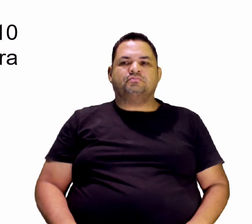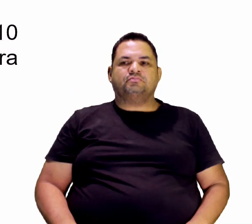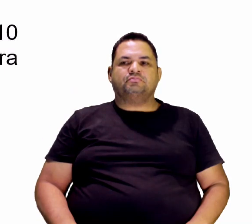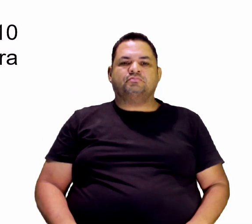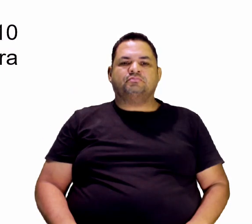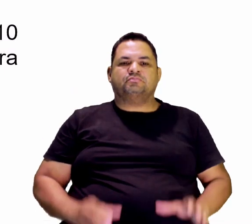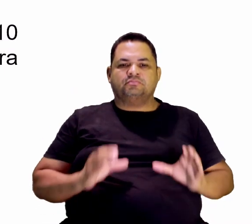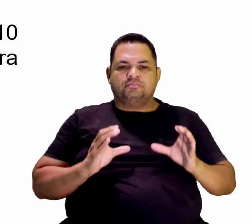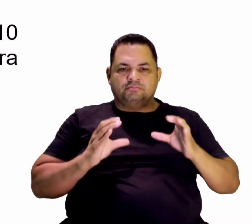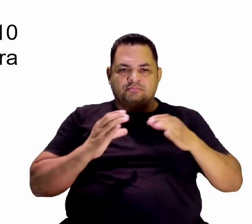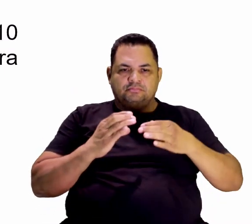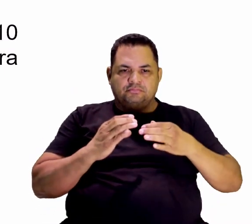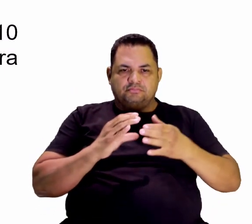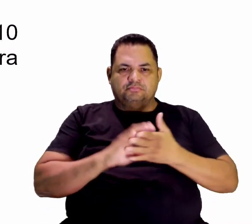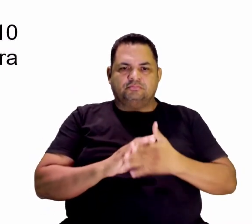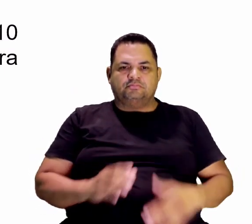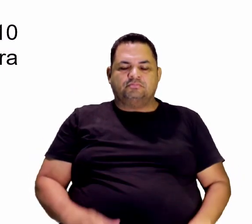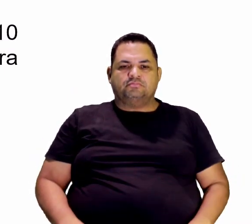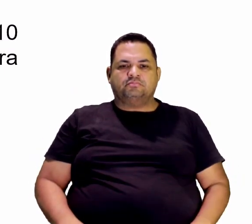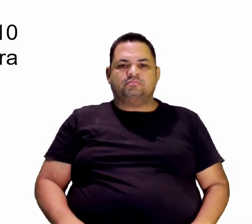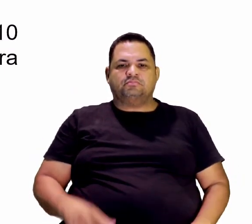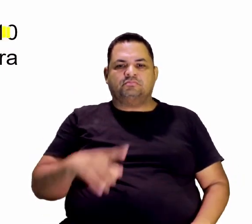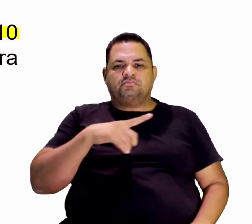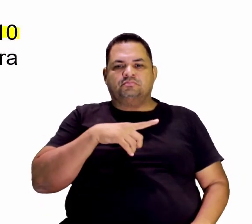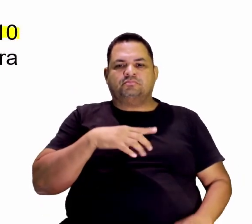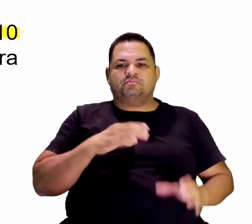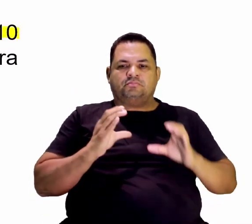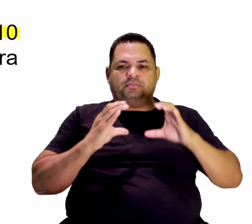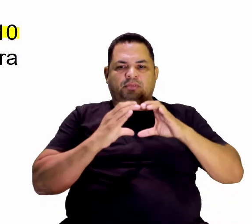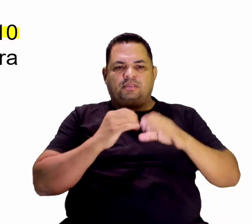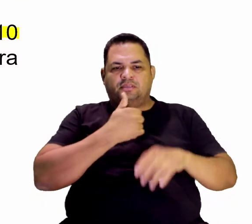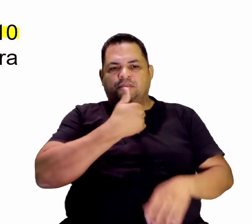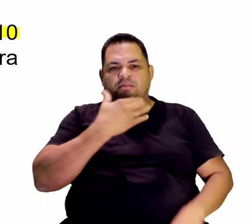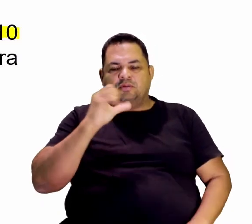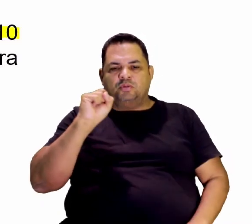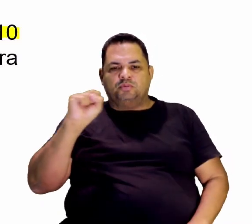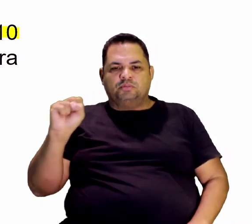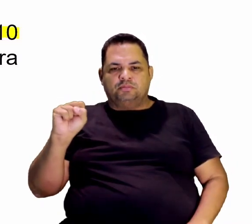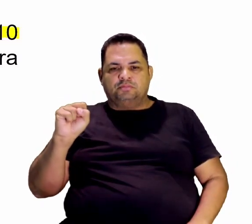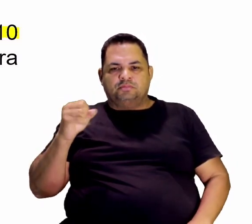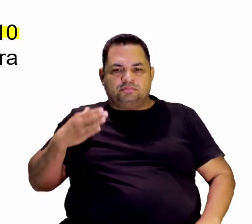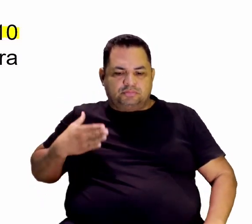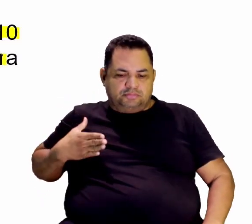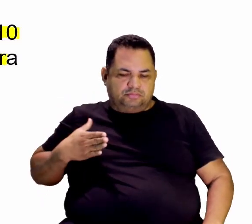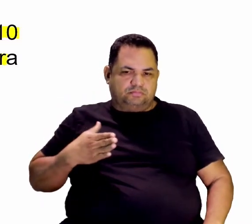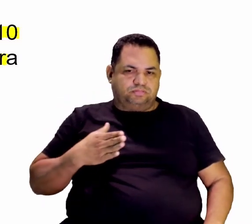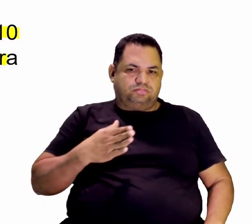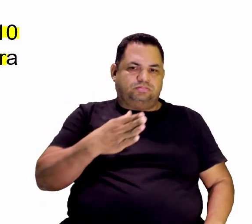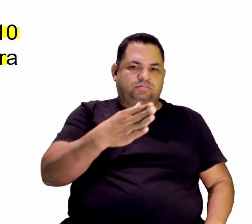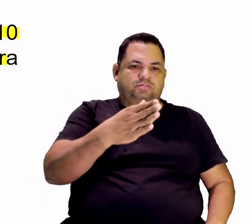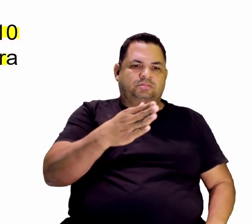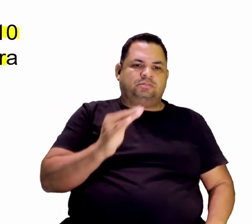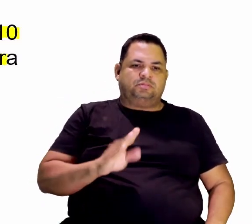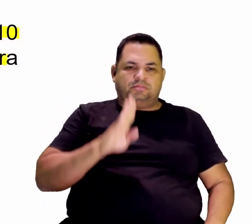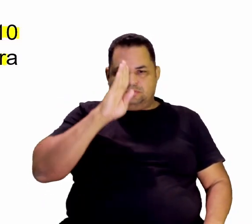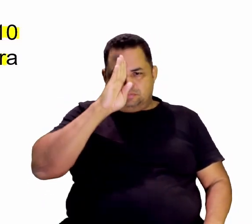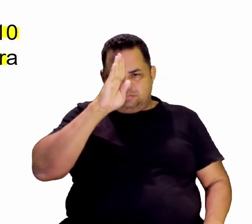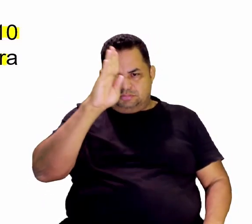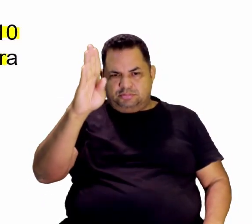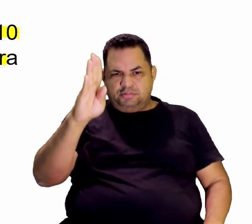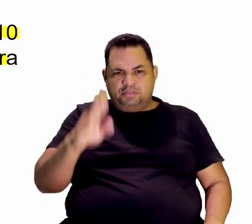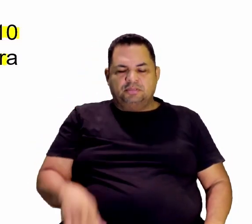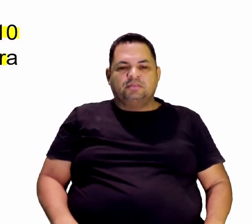no colo, ele só pode dar até 2 empurrões à sua cadeira, tá? Se der mais